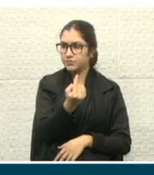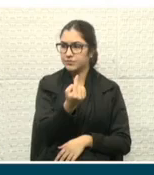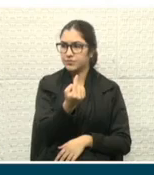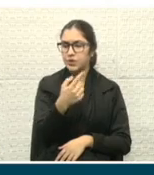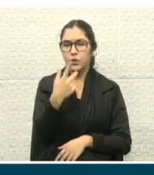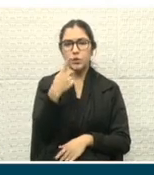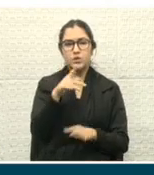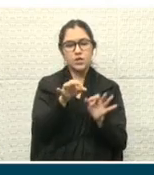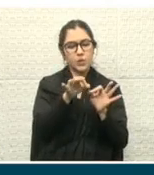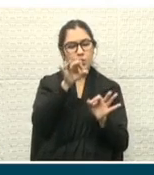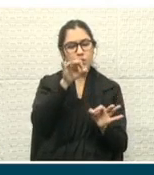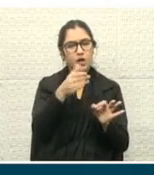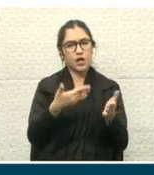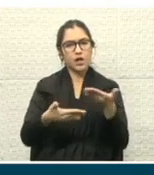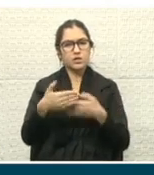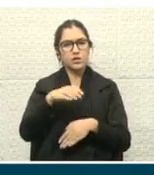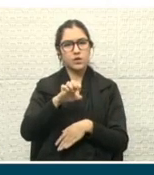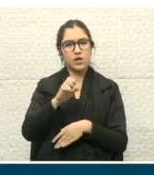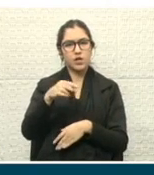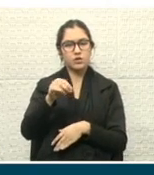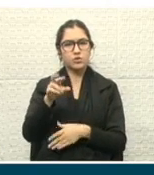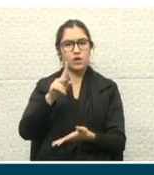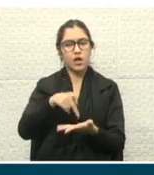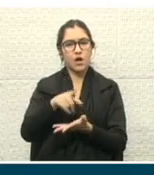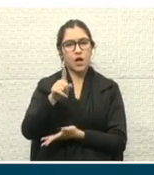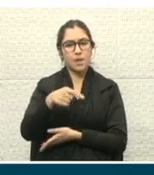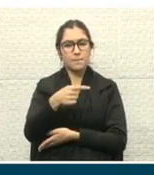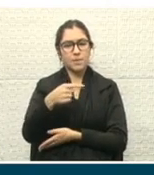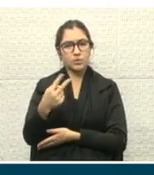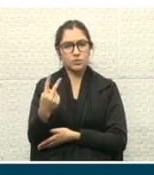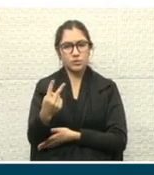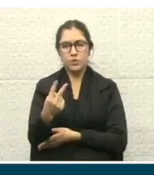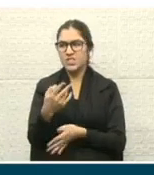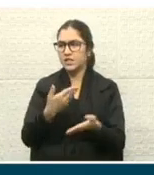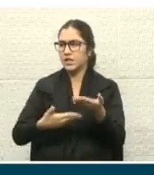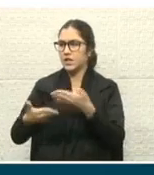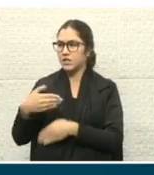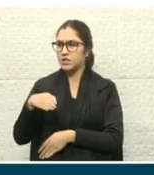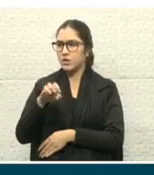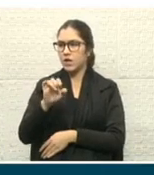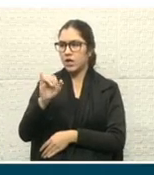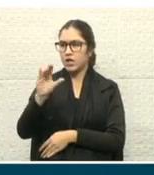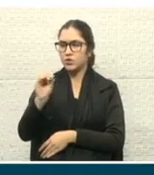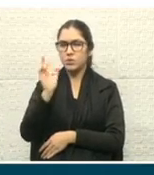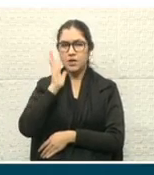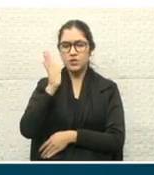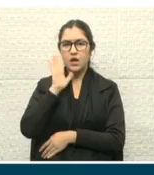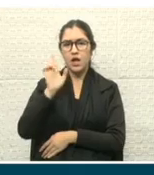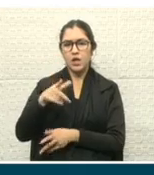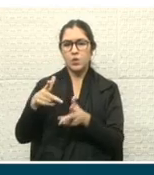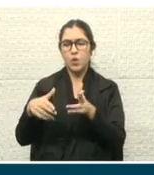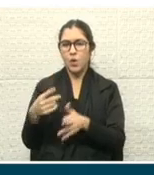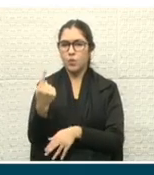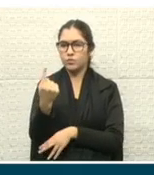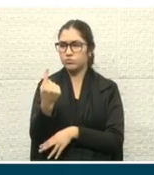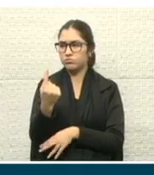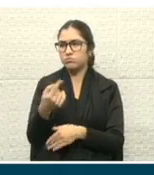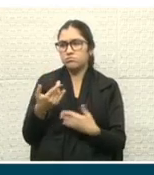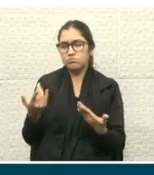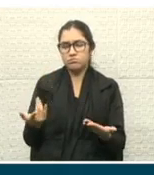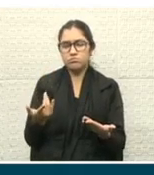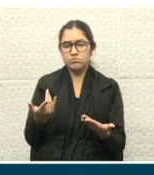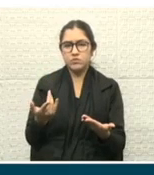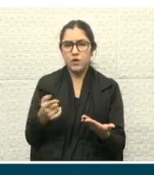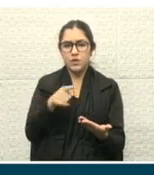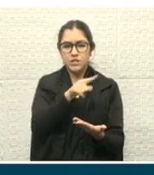o seu deslocamento em relação ao eixo real é menos 2. Em relação ao eixo imaginário, é igual a 1. Então,